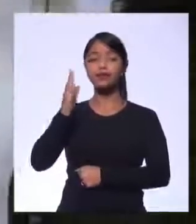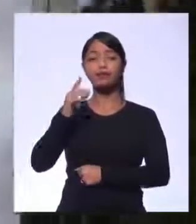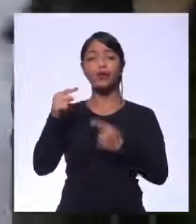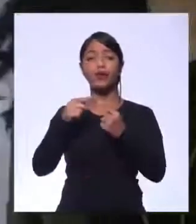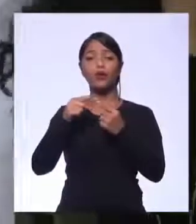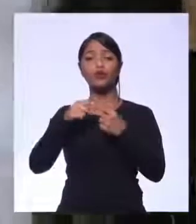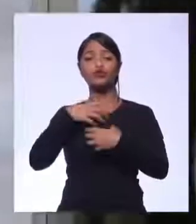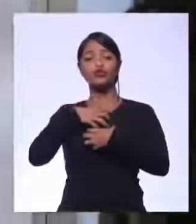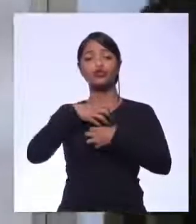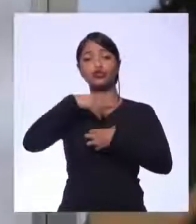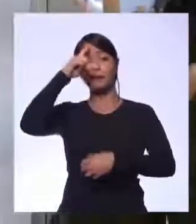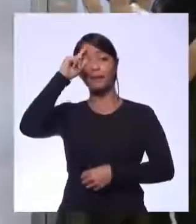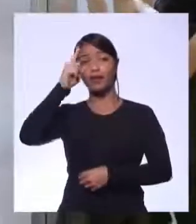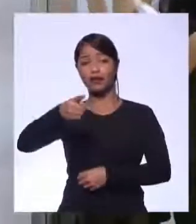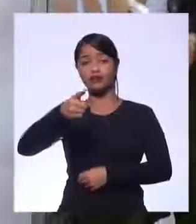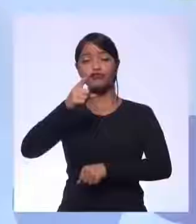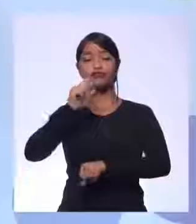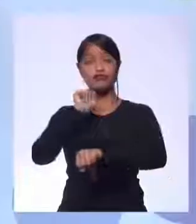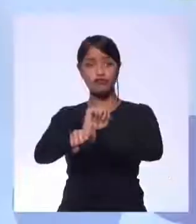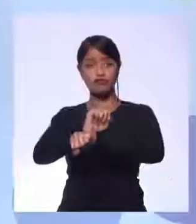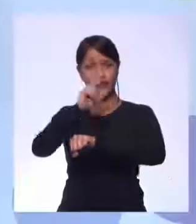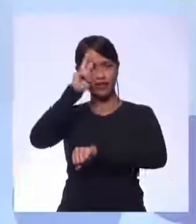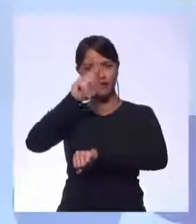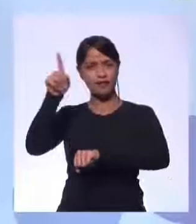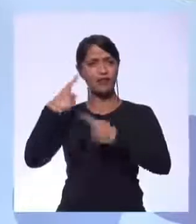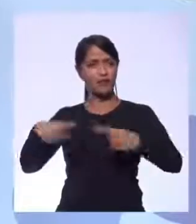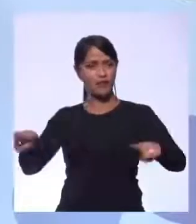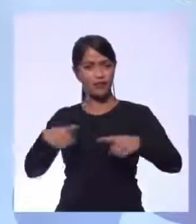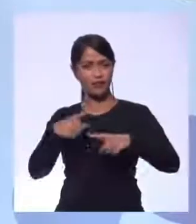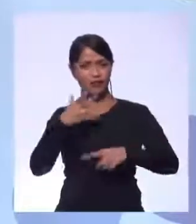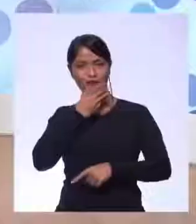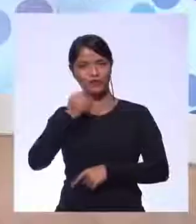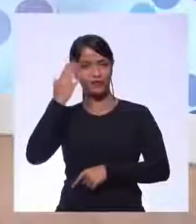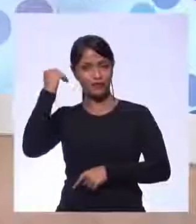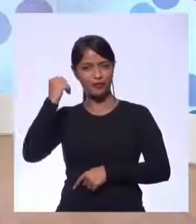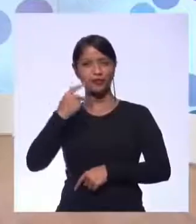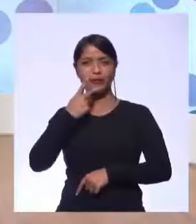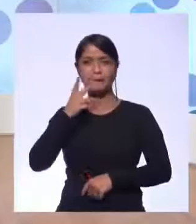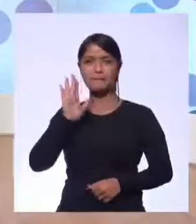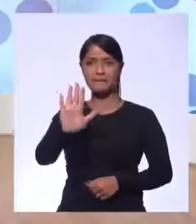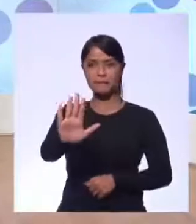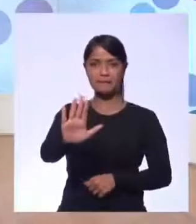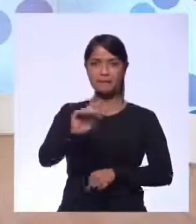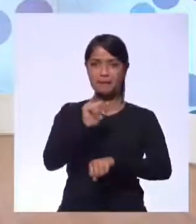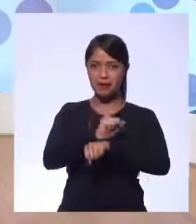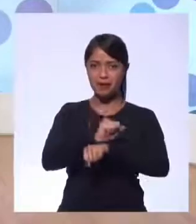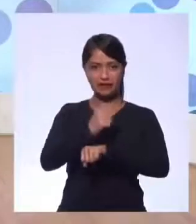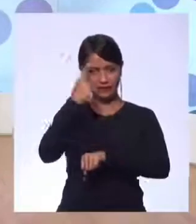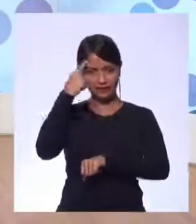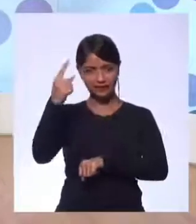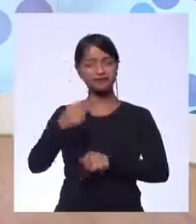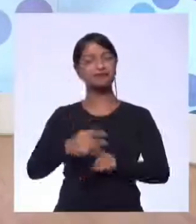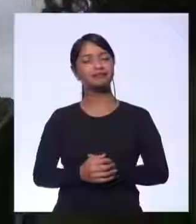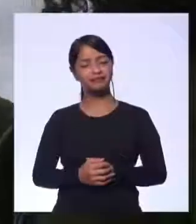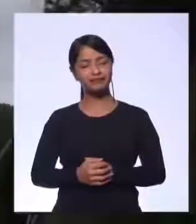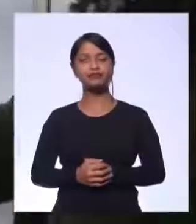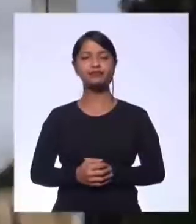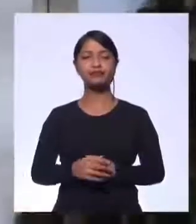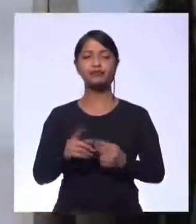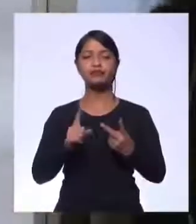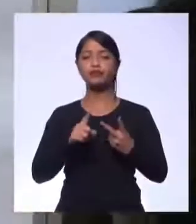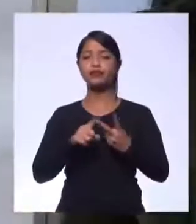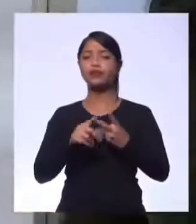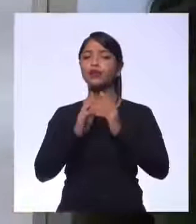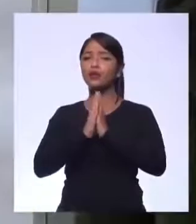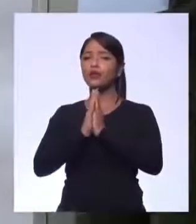da música lá do Zezé de Camargo? Pare. Até quando você... A gente dá aula com Tá músicas. musical hoje, né? E